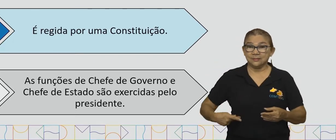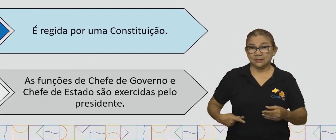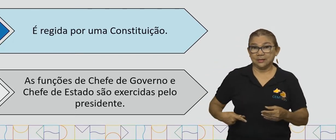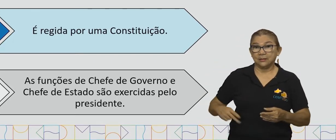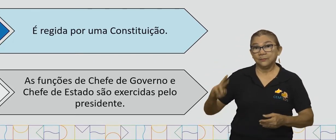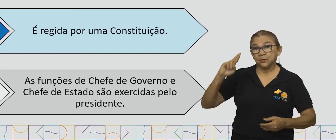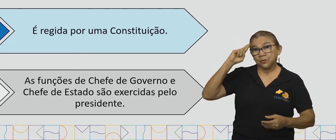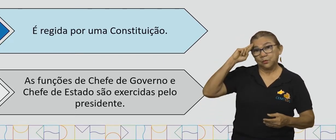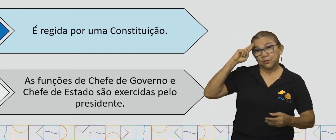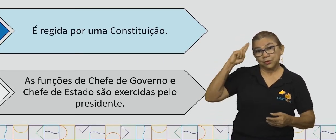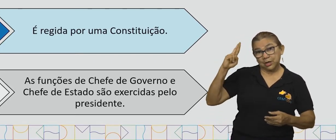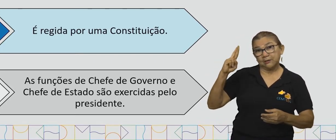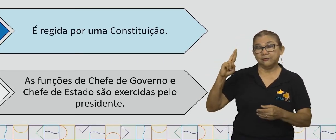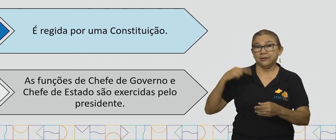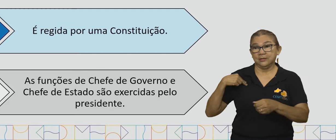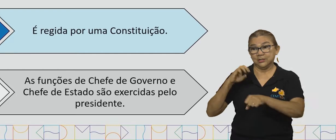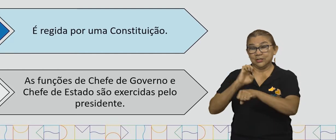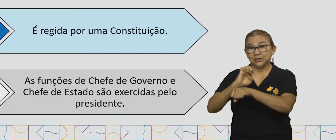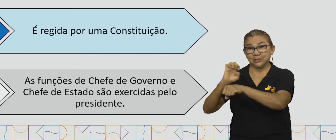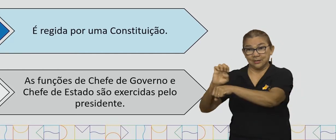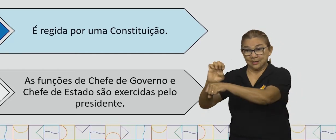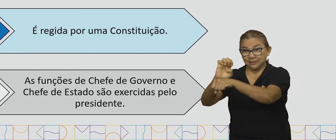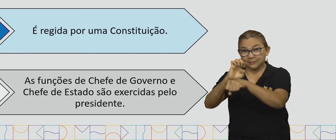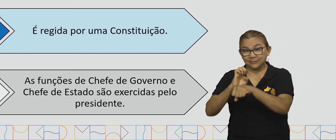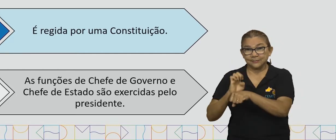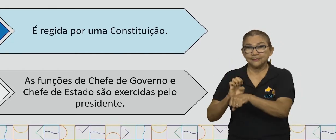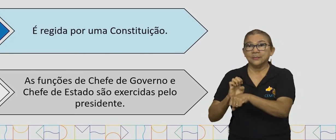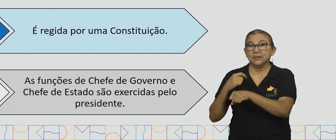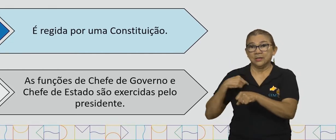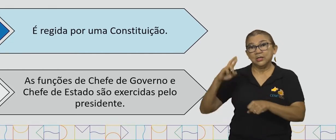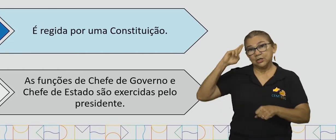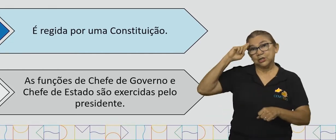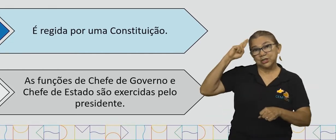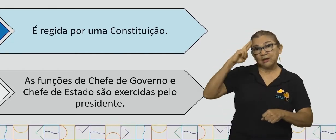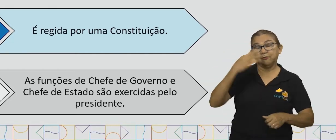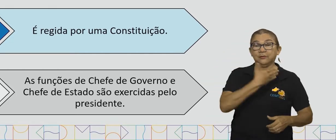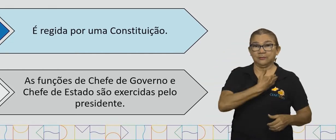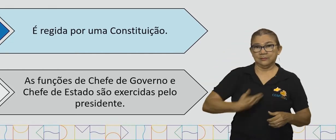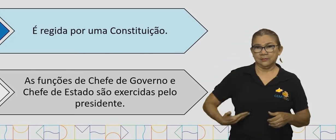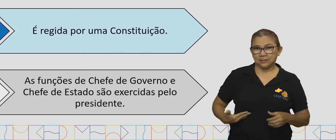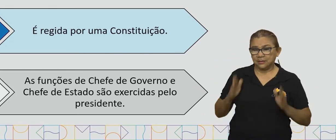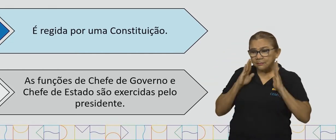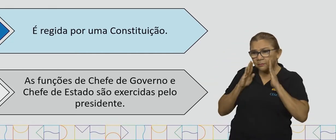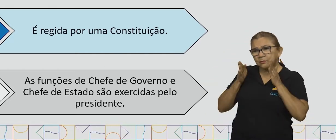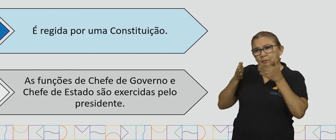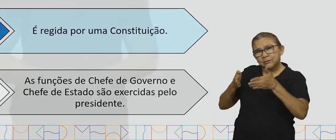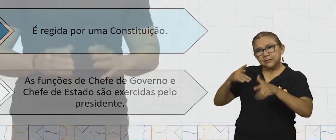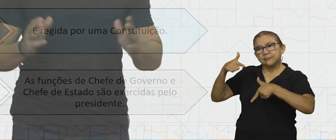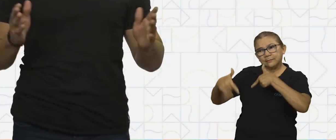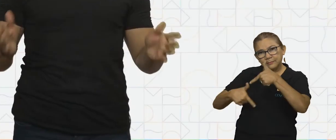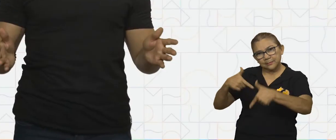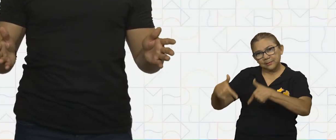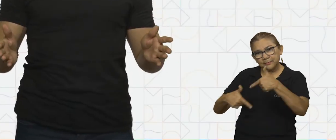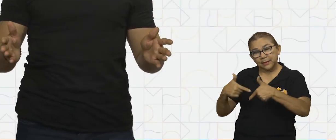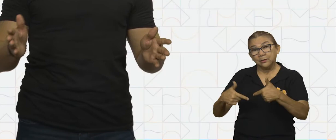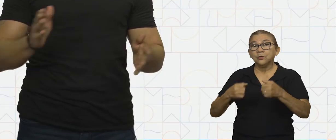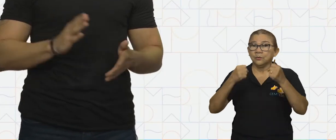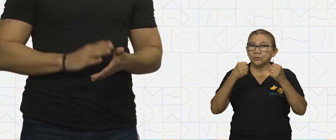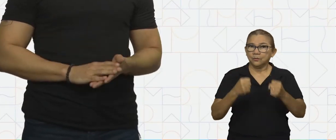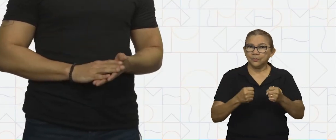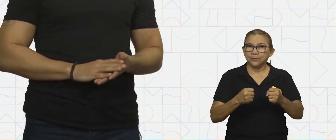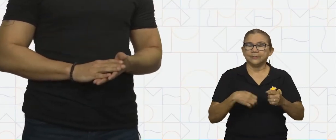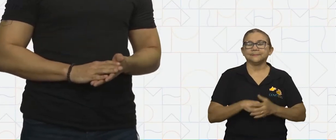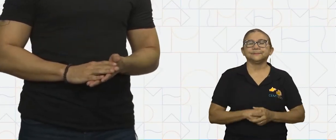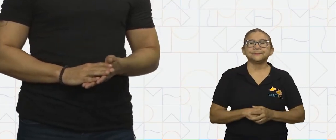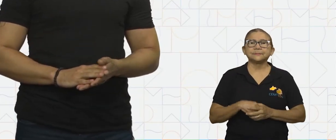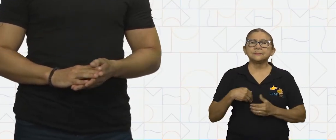é simbólico e muito significativo, e de chefe de governo, que concentra as tarefas do Poder Executivo. Seguindo nossa viagem